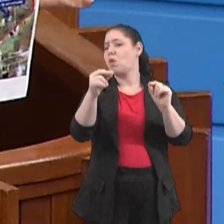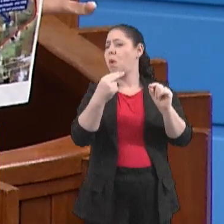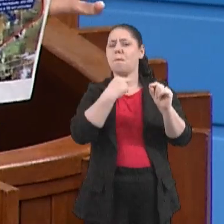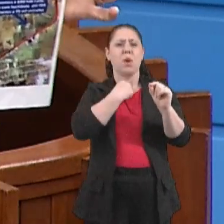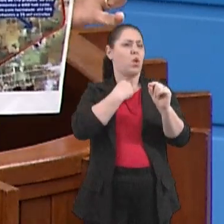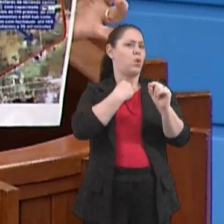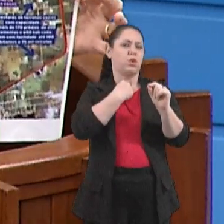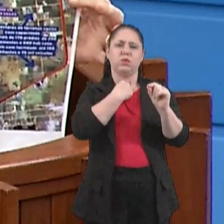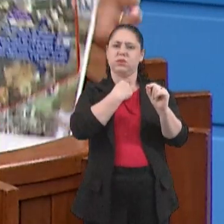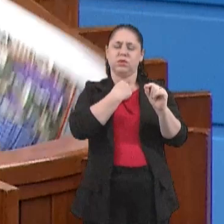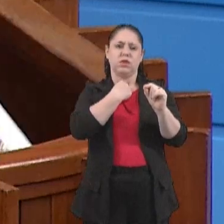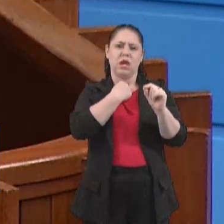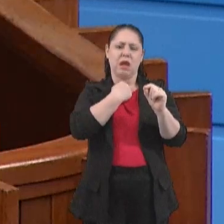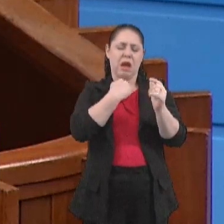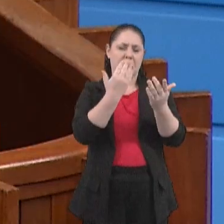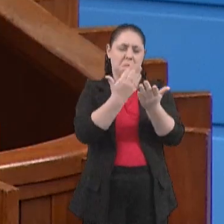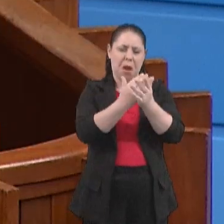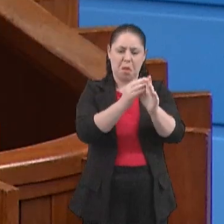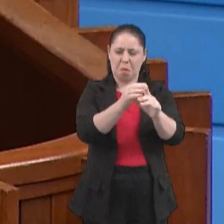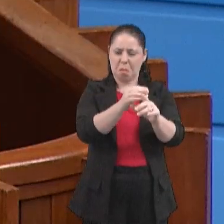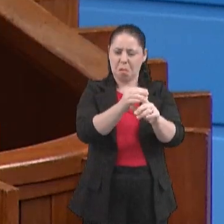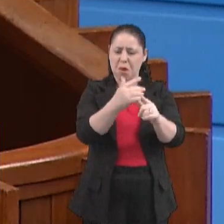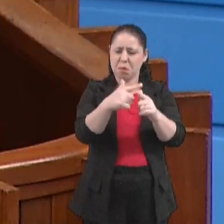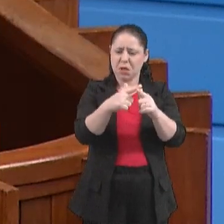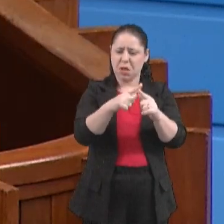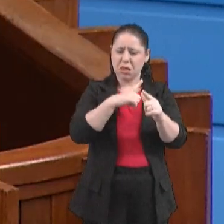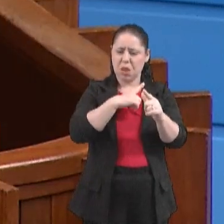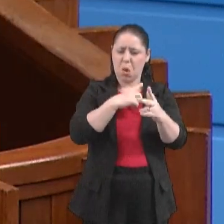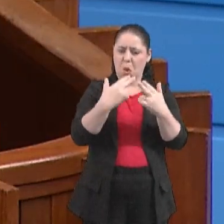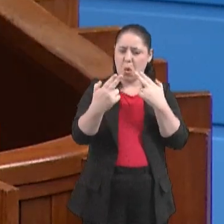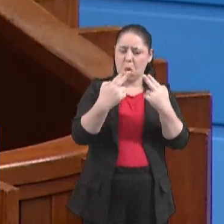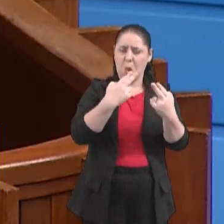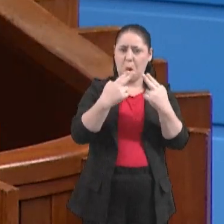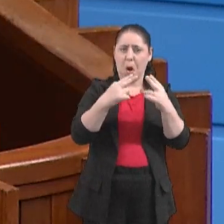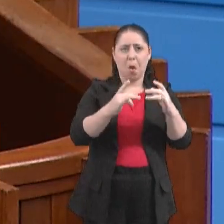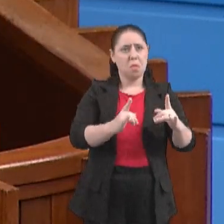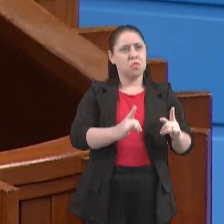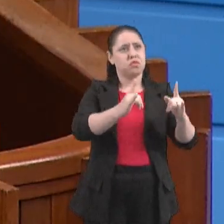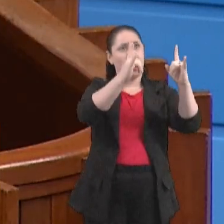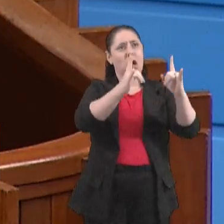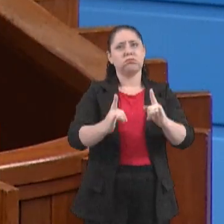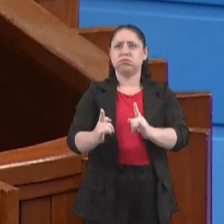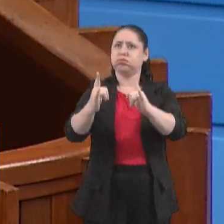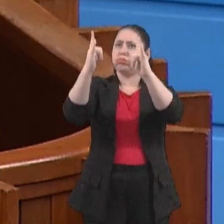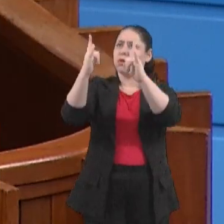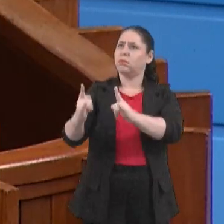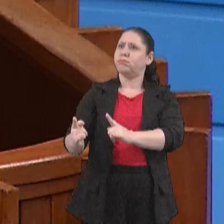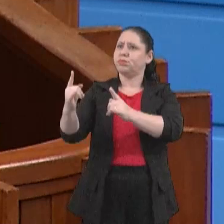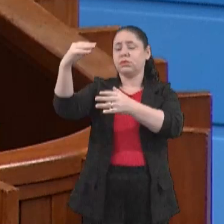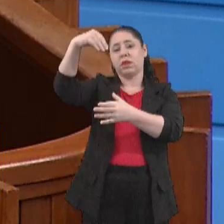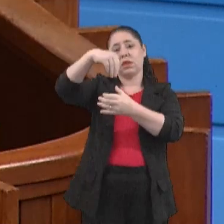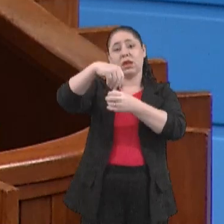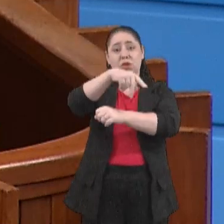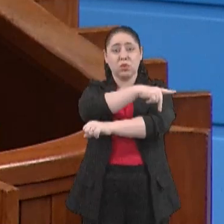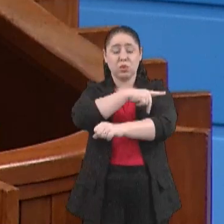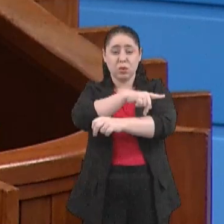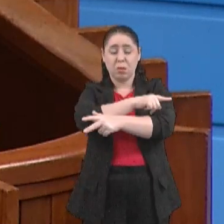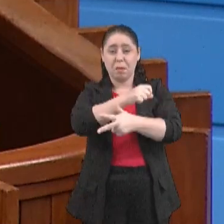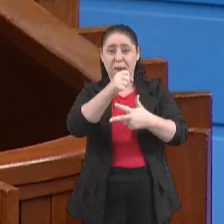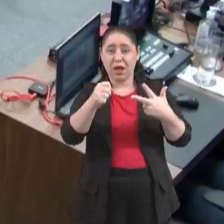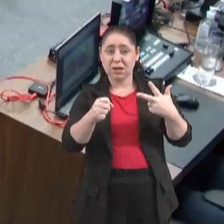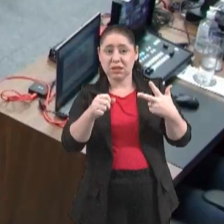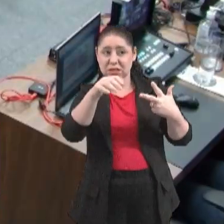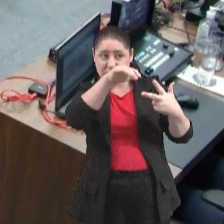pode isso acabar para ter um processo de verticalização aqui nessa